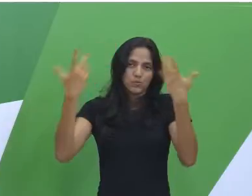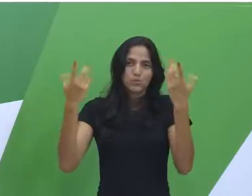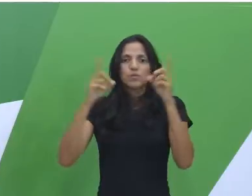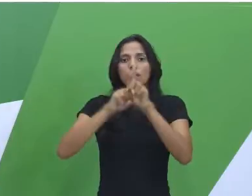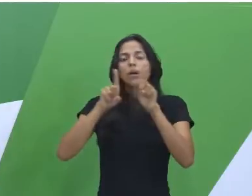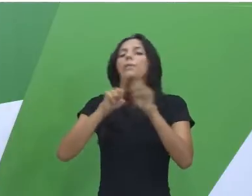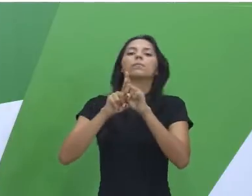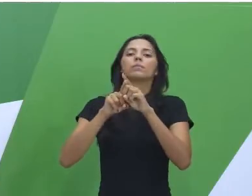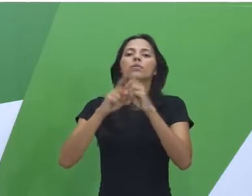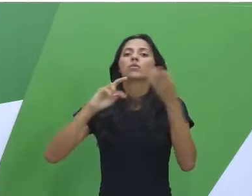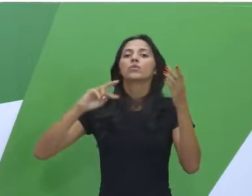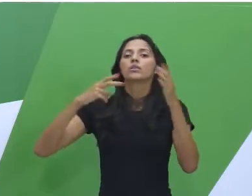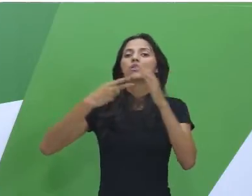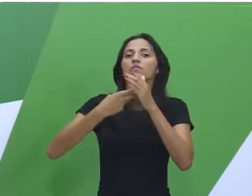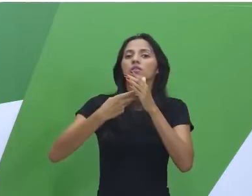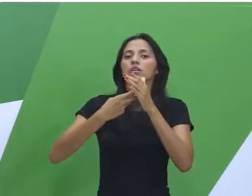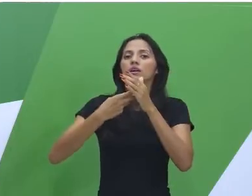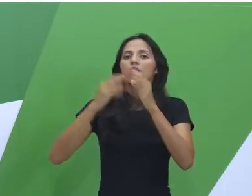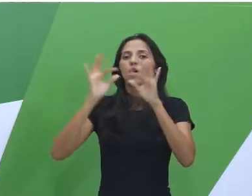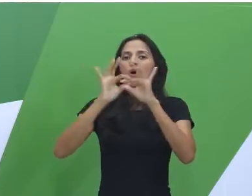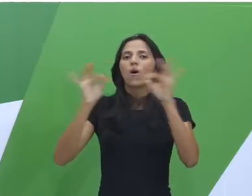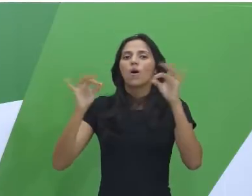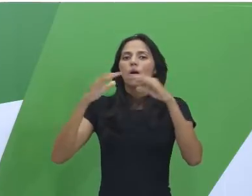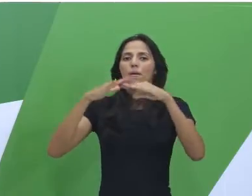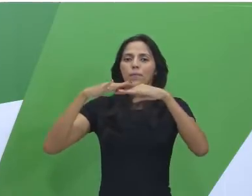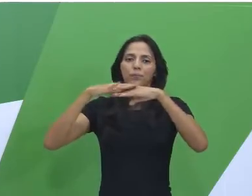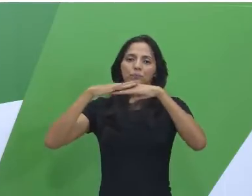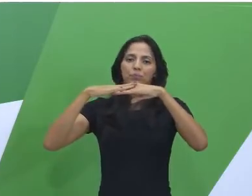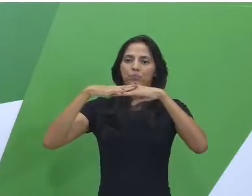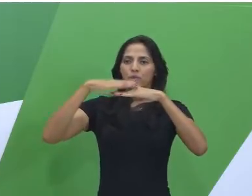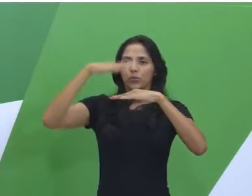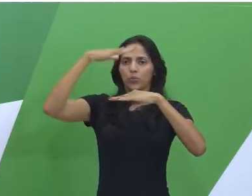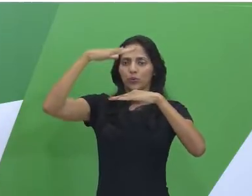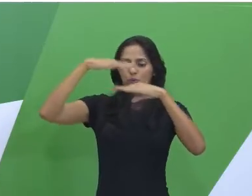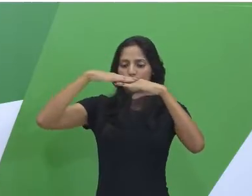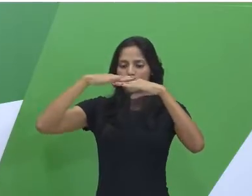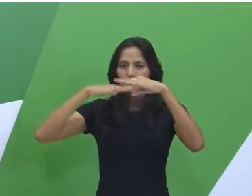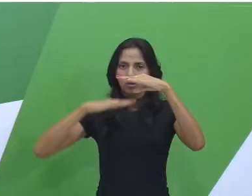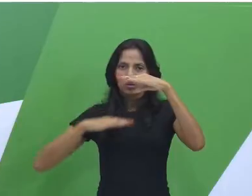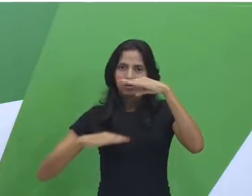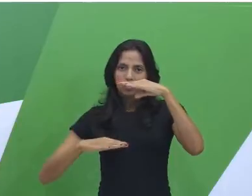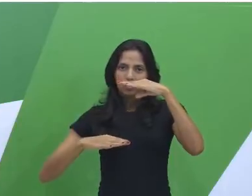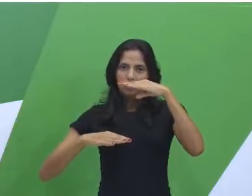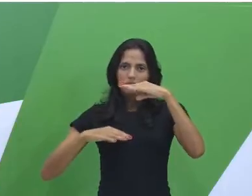seja, traduzindo, debaixo do ângulo reto.